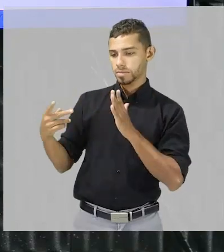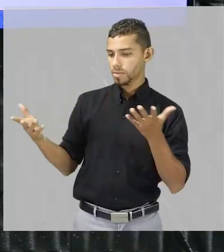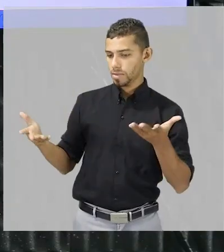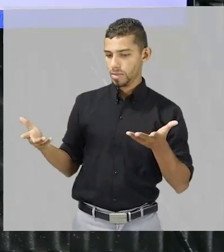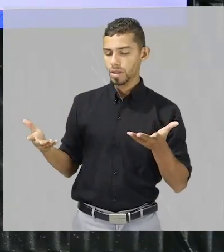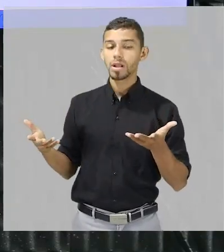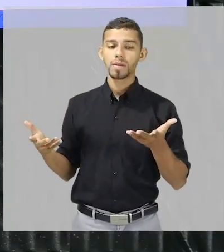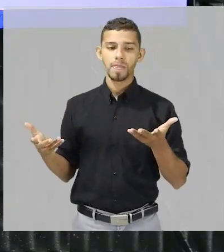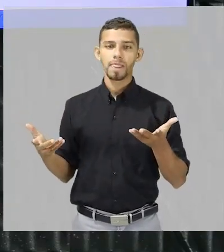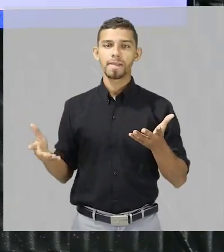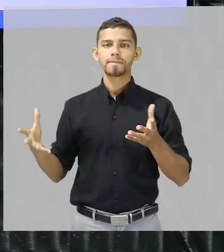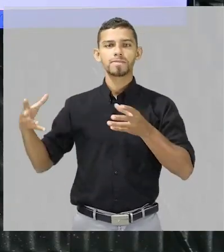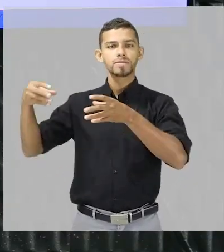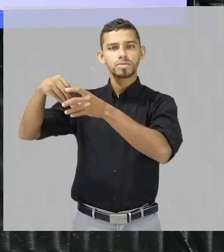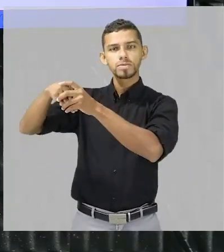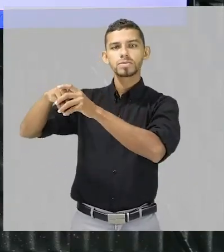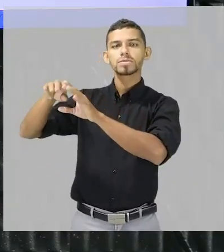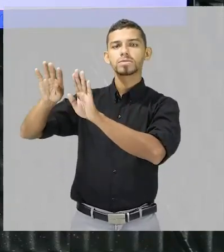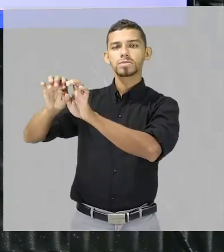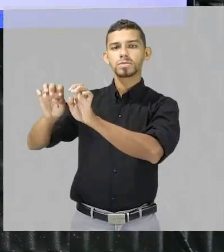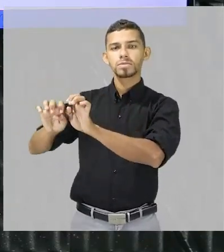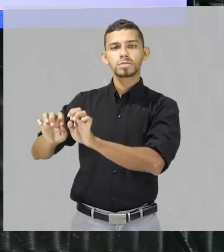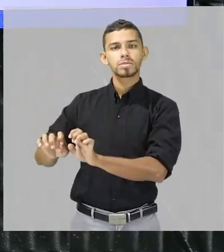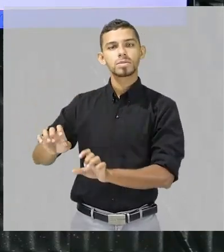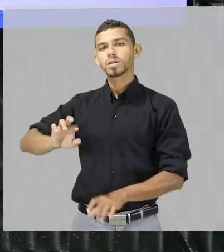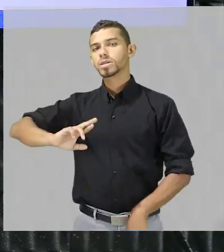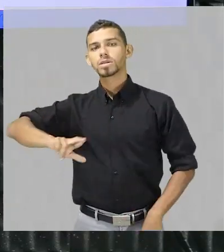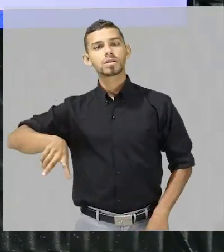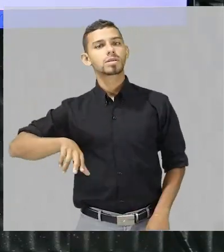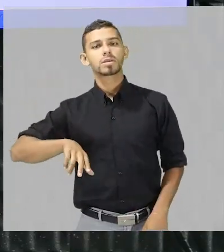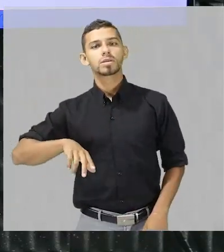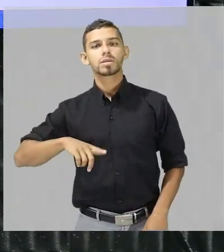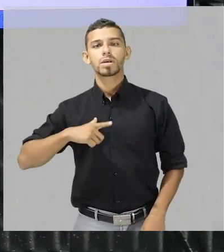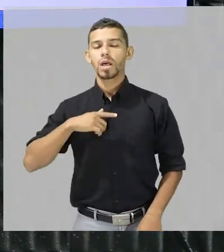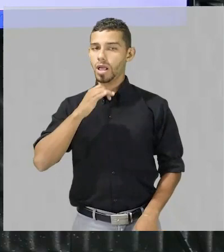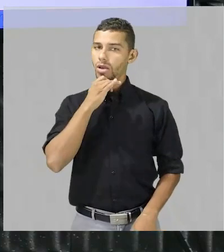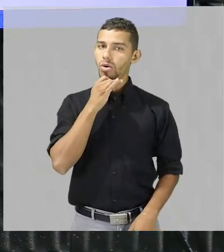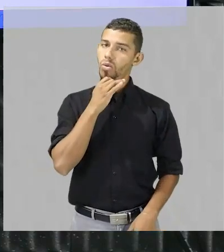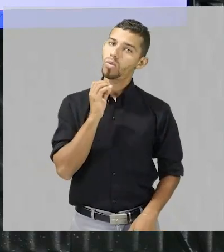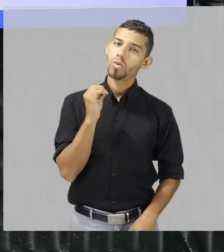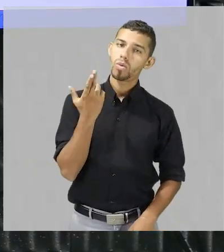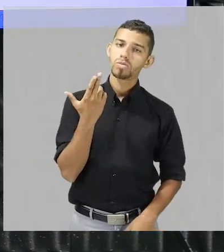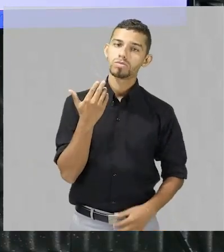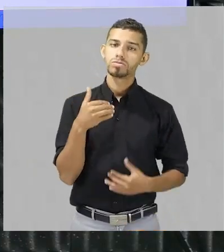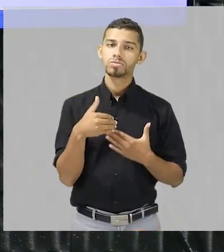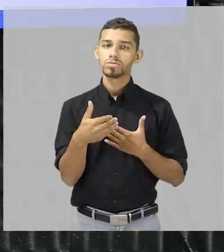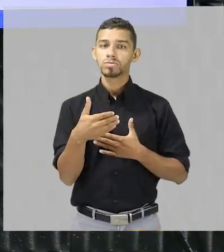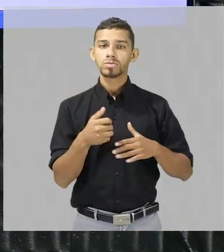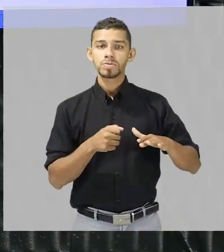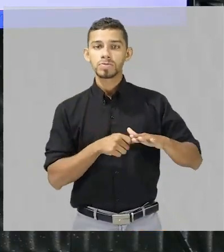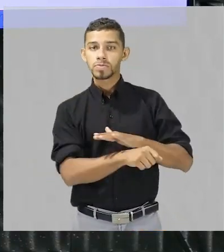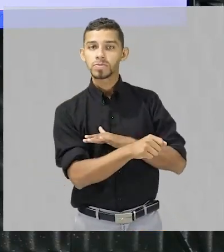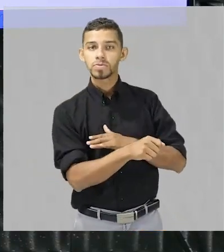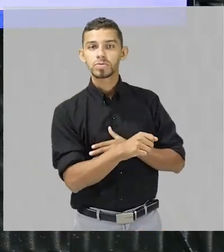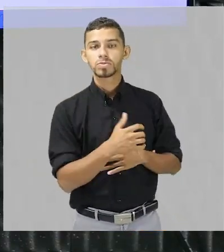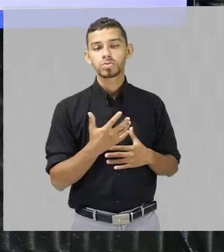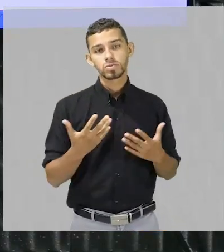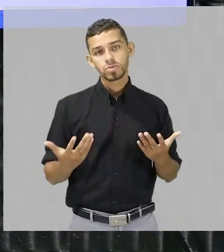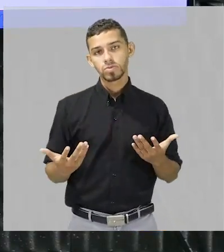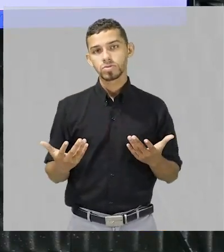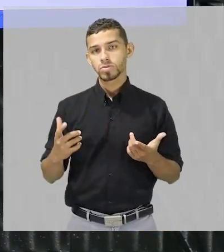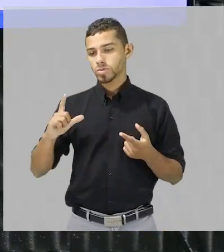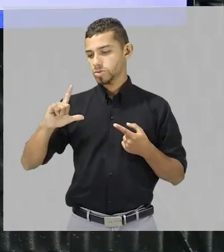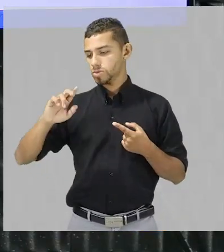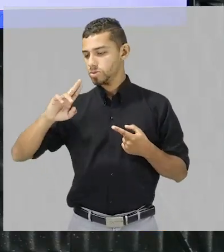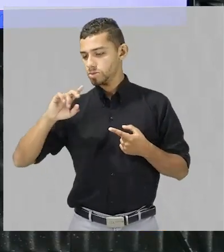Essa parte da estrutura, ela não vai afetar ou ter uma participação nessa absorção de